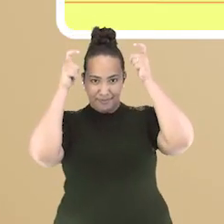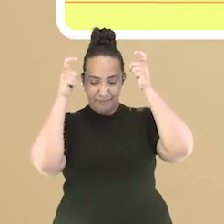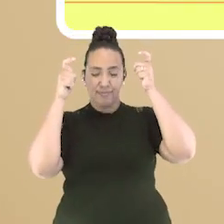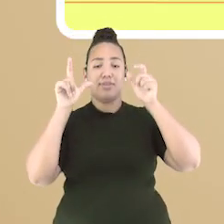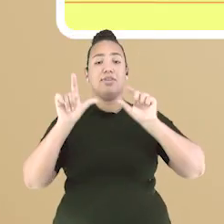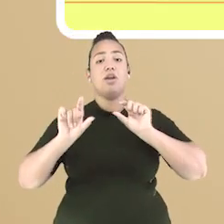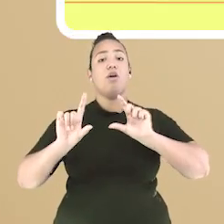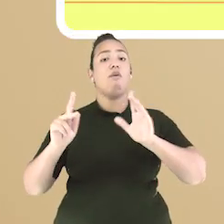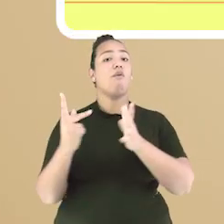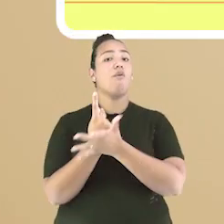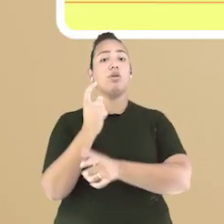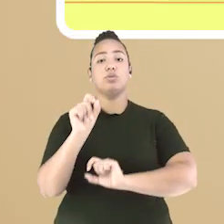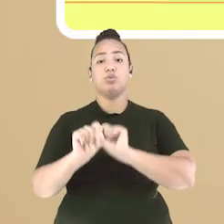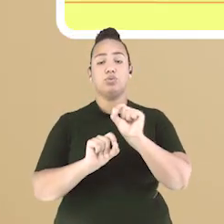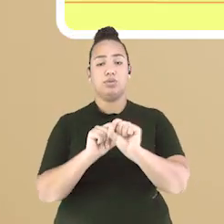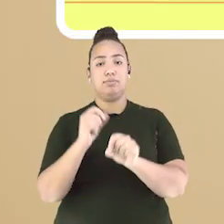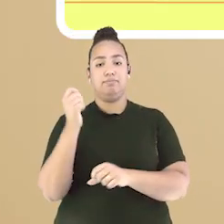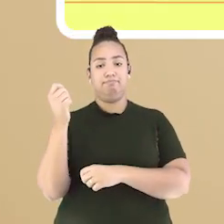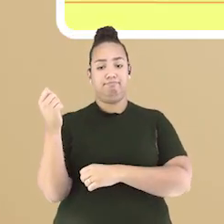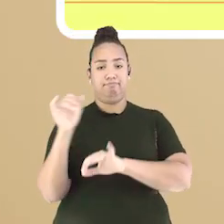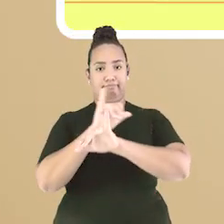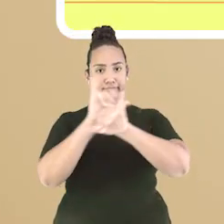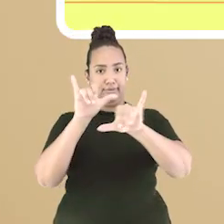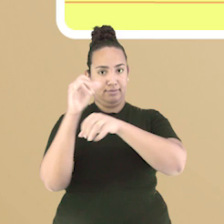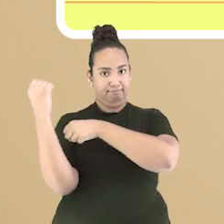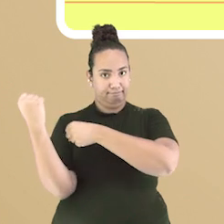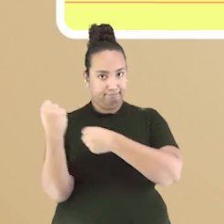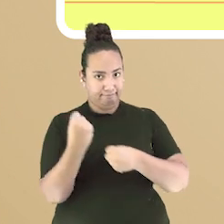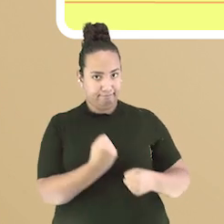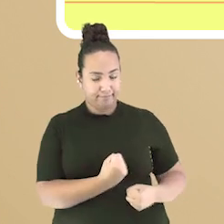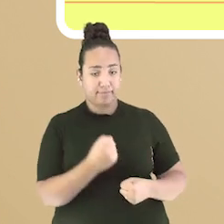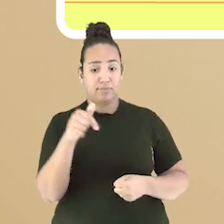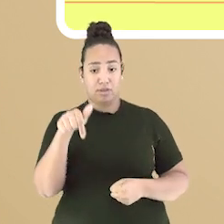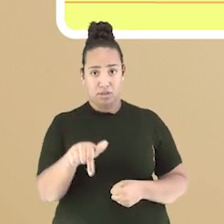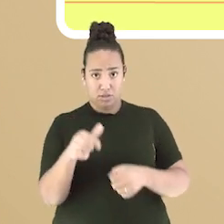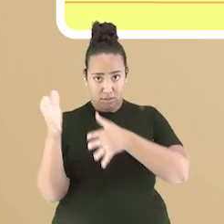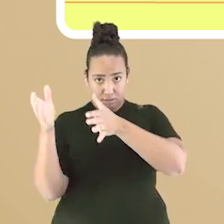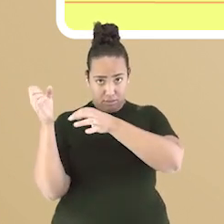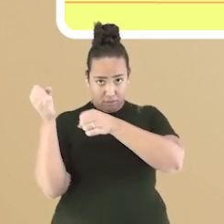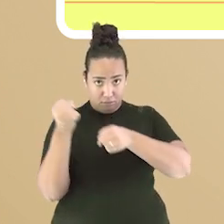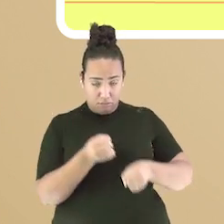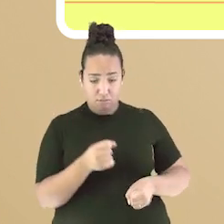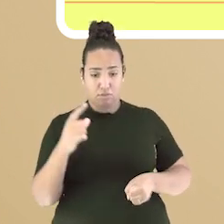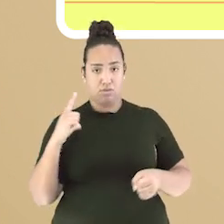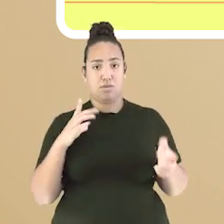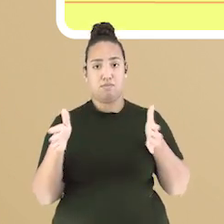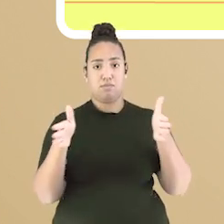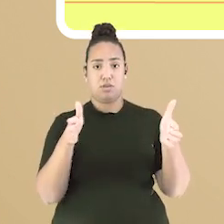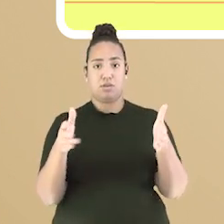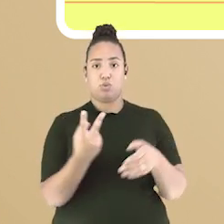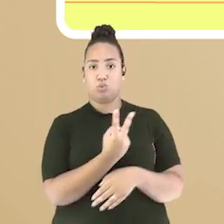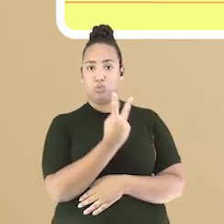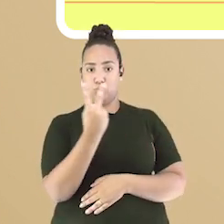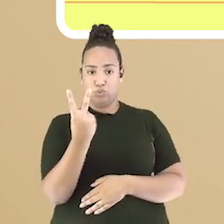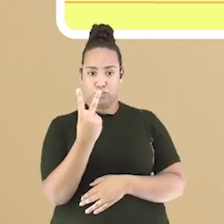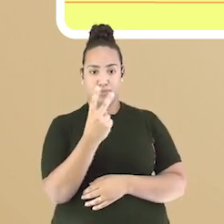tivemos a proclamação da República no mesmo ano. Dentro da República, teremos dois períodos.